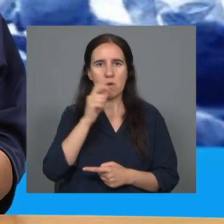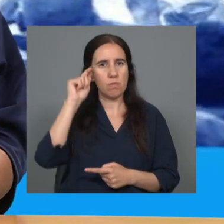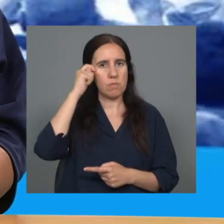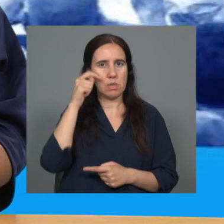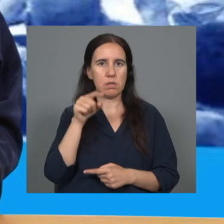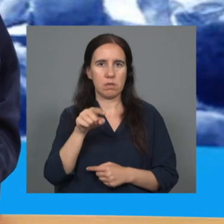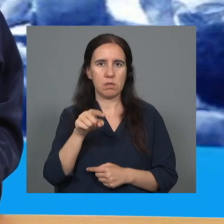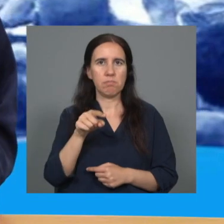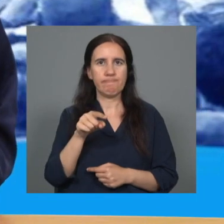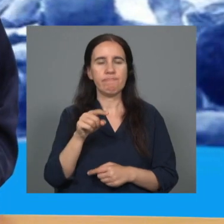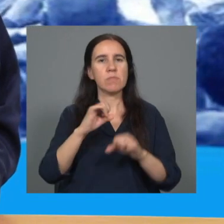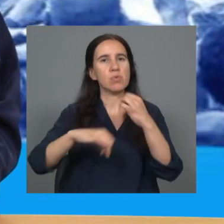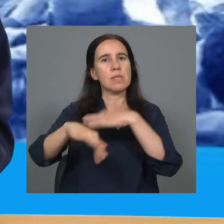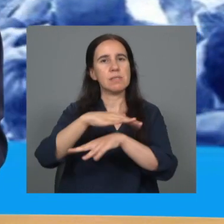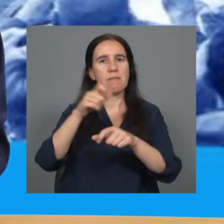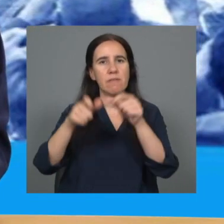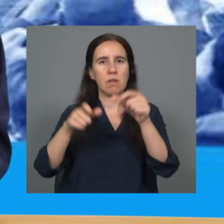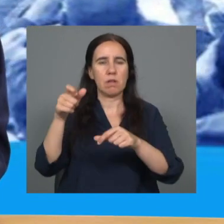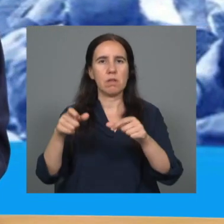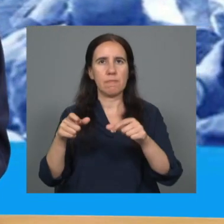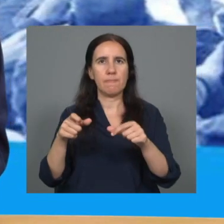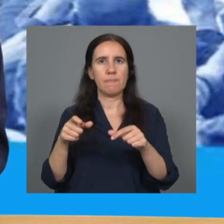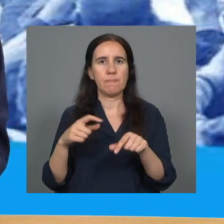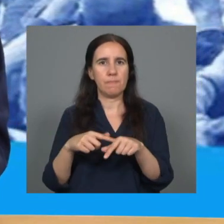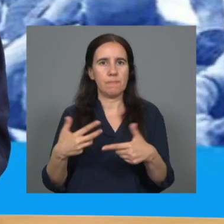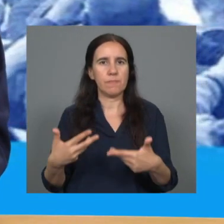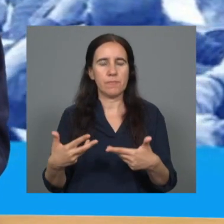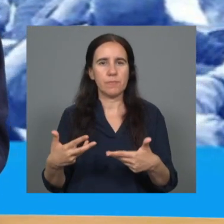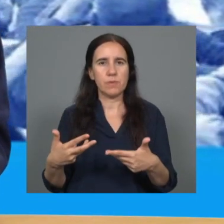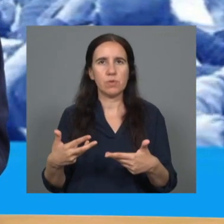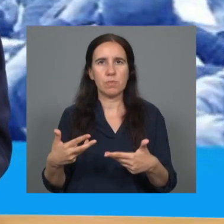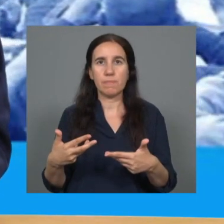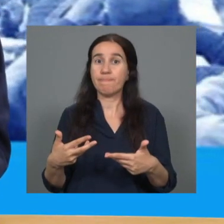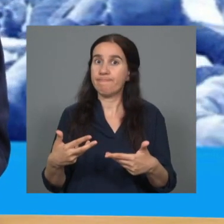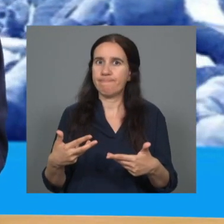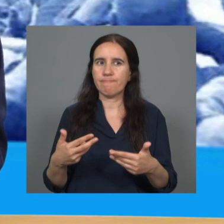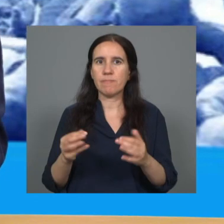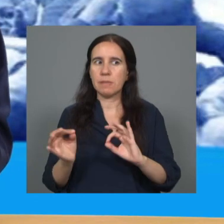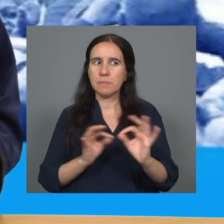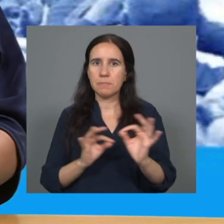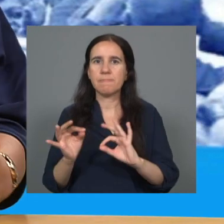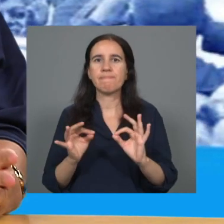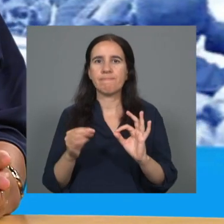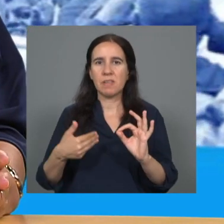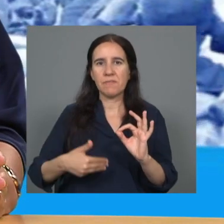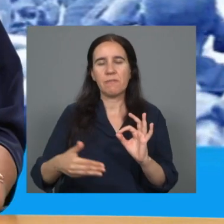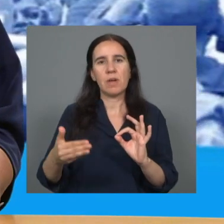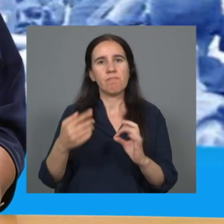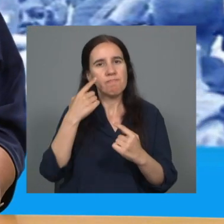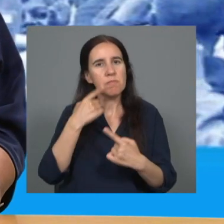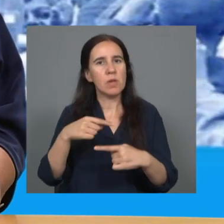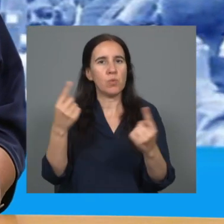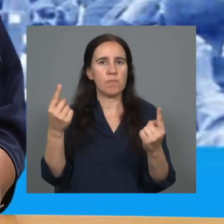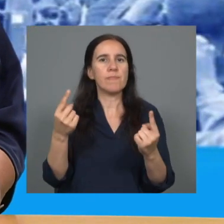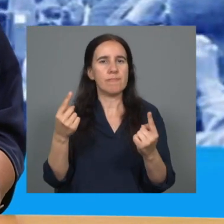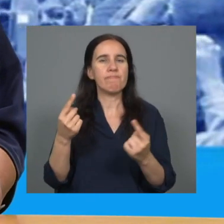e que a sociedade civil, neste momento, se organizou e que vai pôr a nu